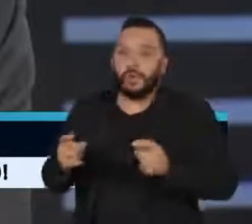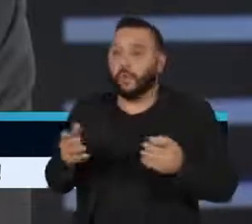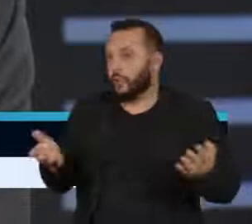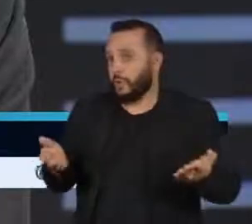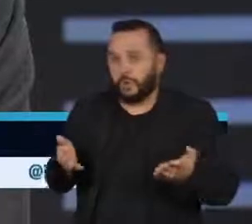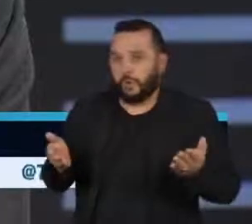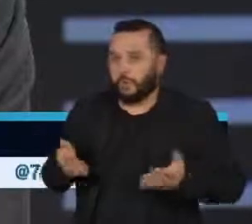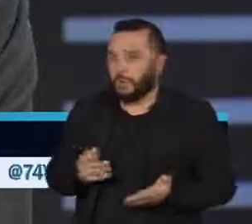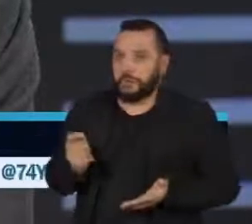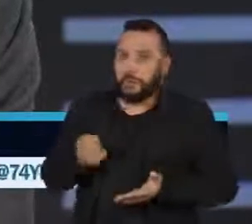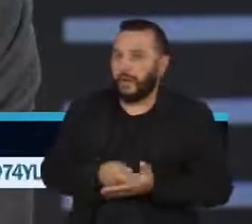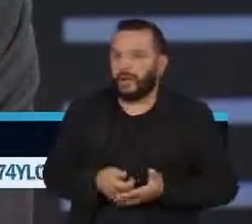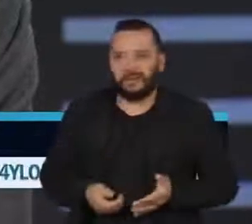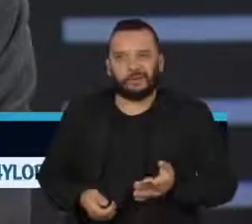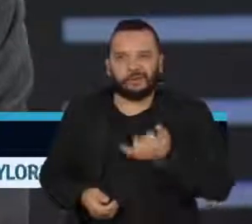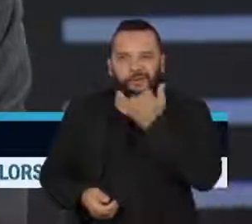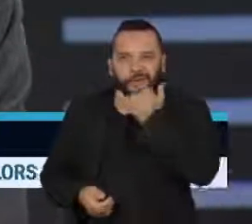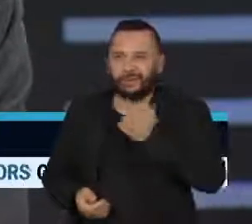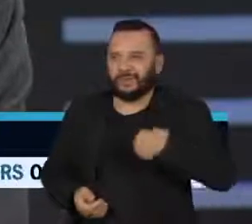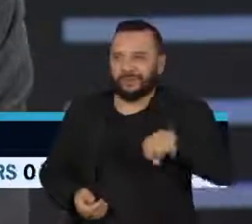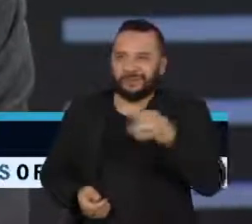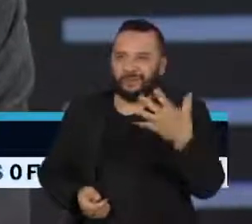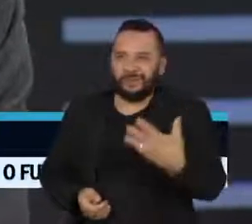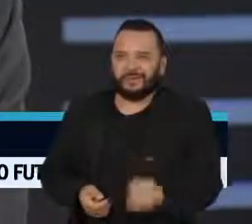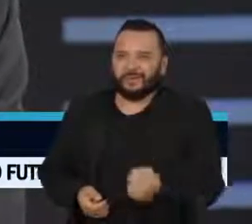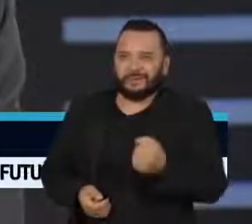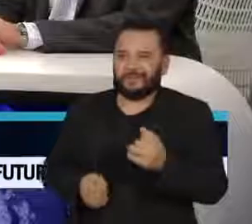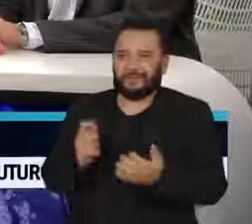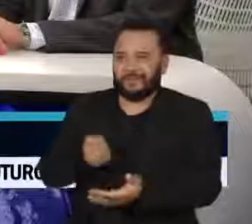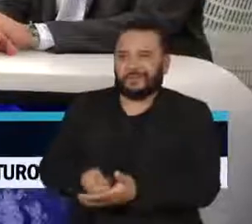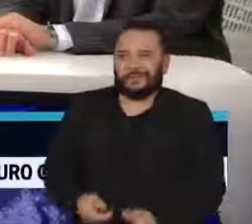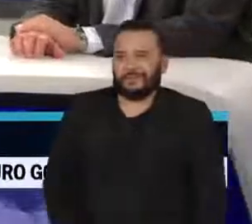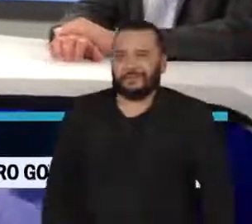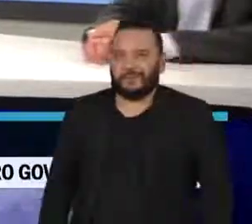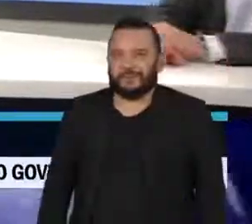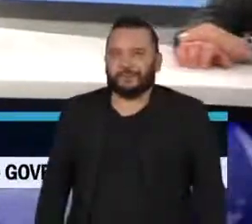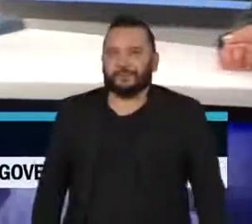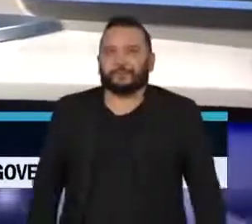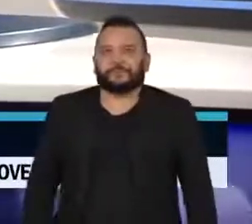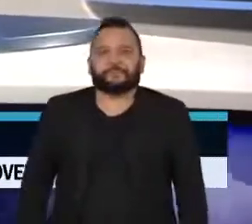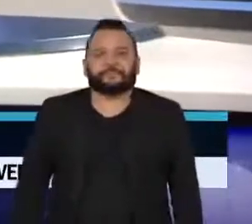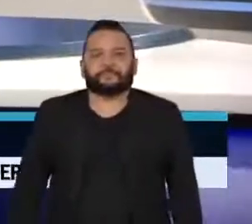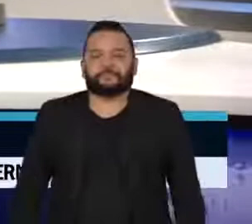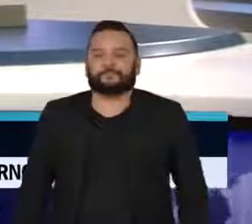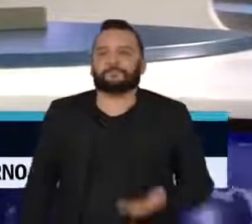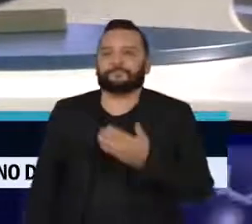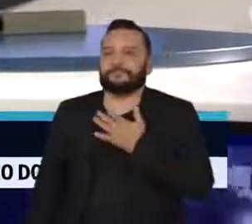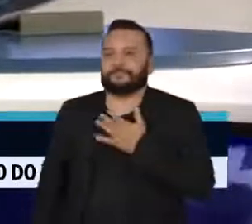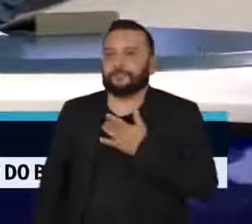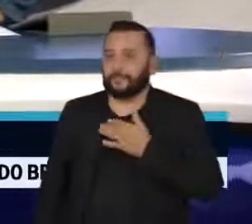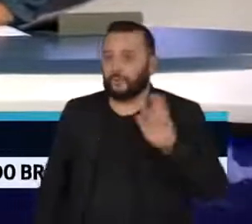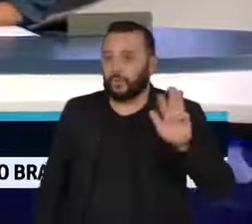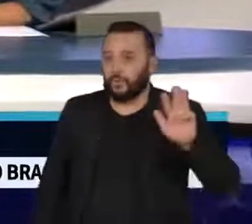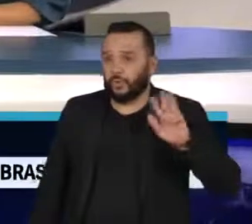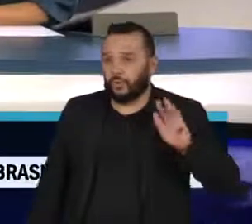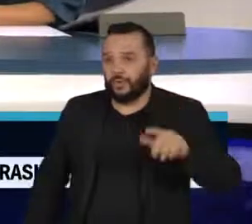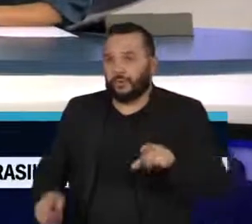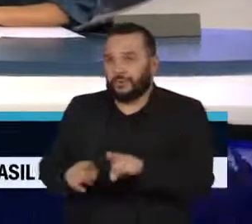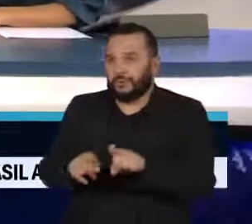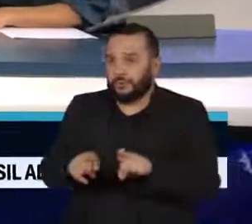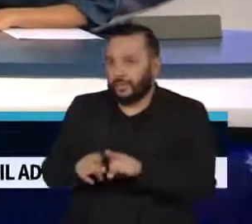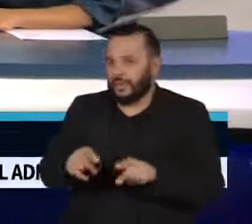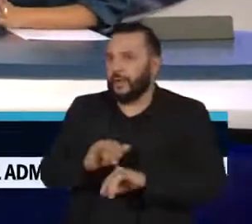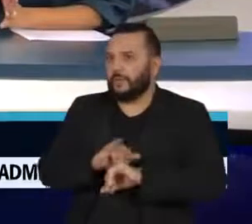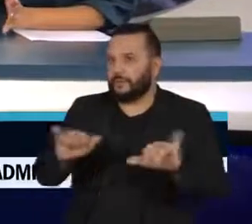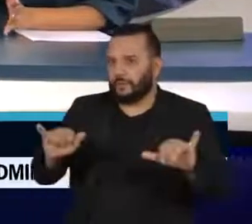para pagar pelos custos. Falar, ah, claro, vai acontecer essa muito. Essa história é antiga. Agora, Patrícia, Lula também mandou um recado para o agronegócio,